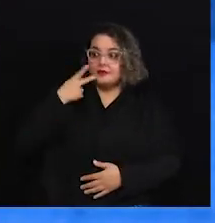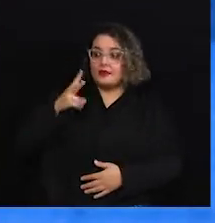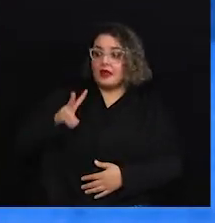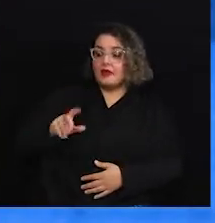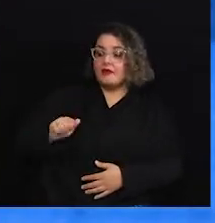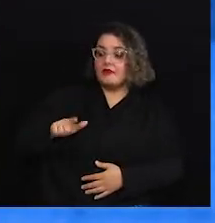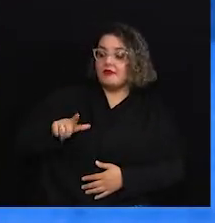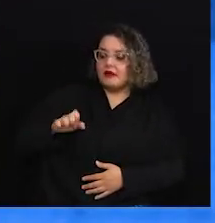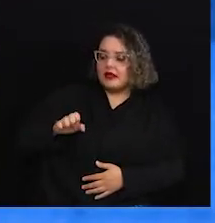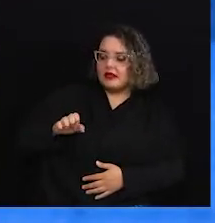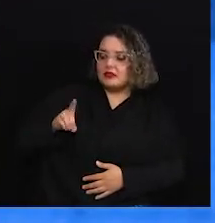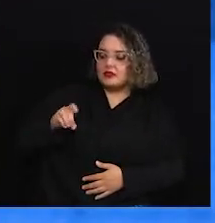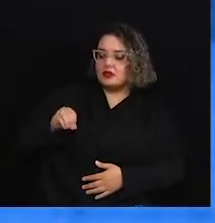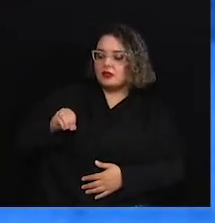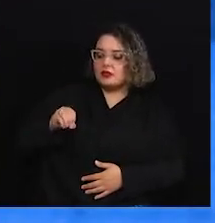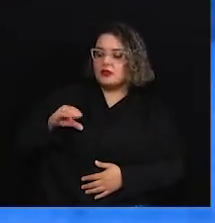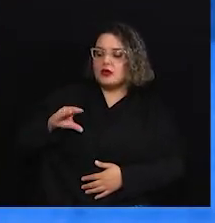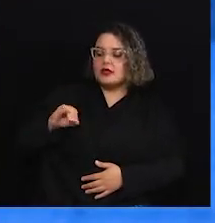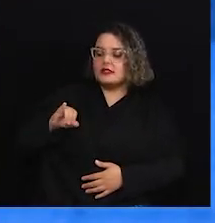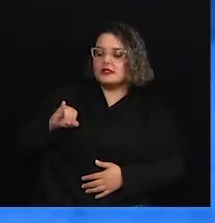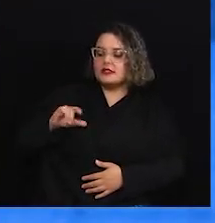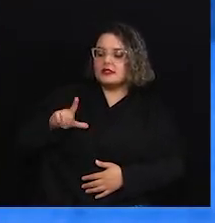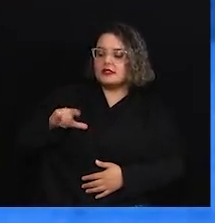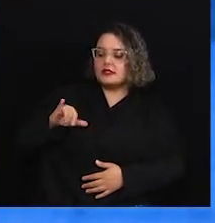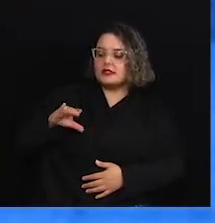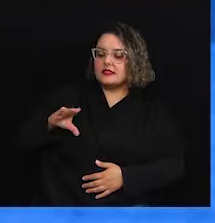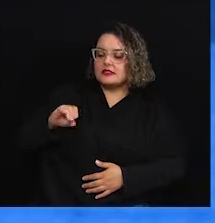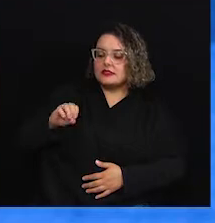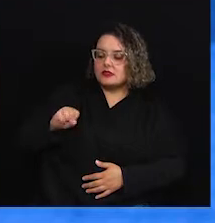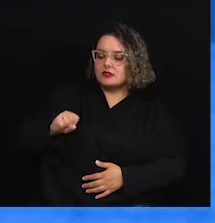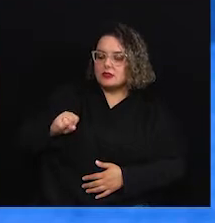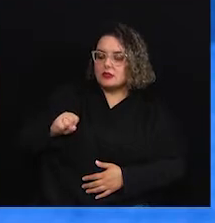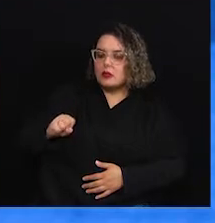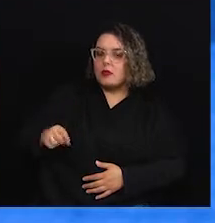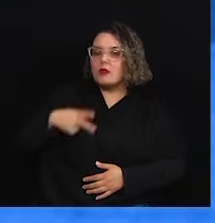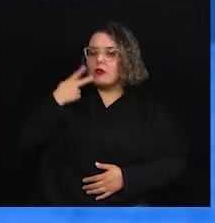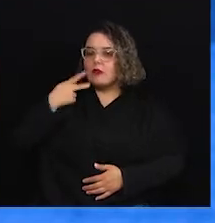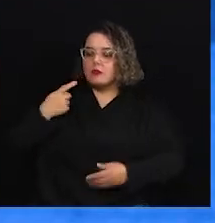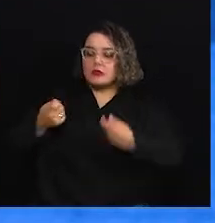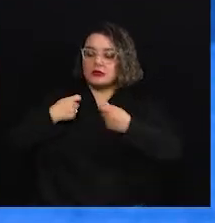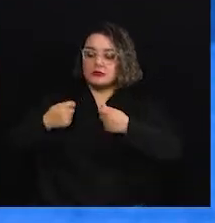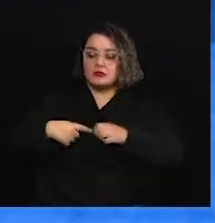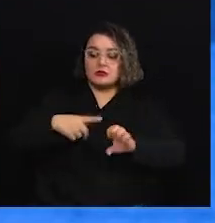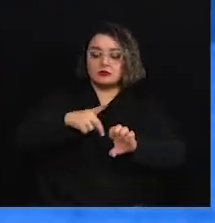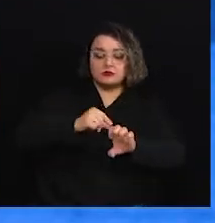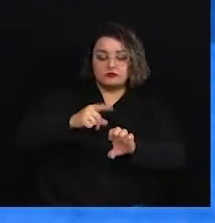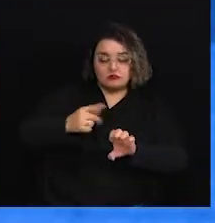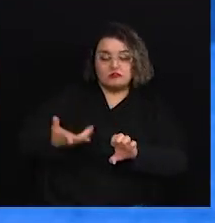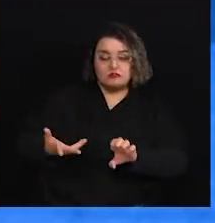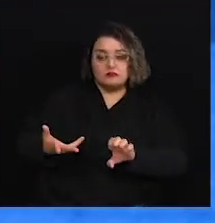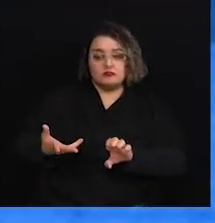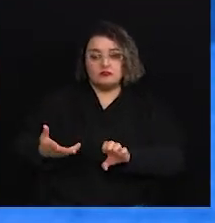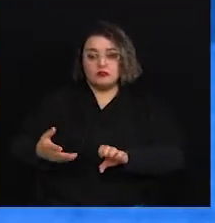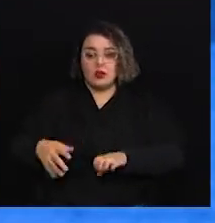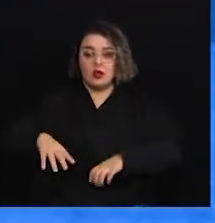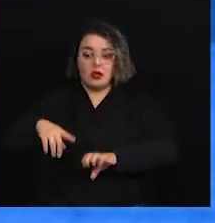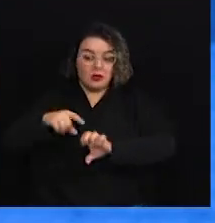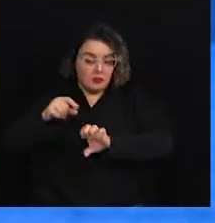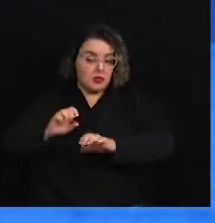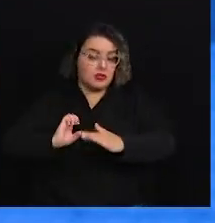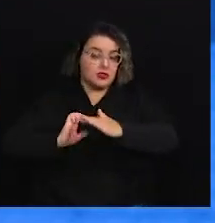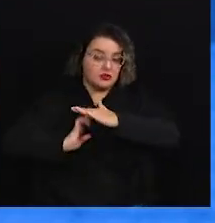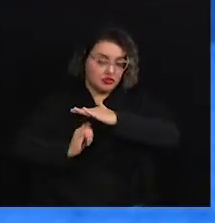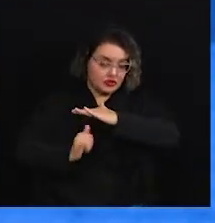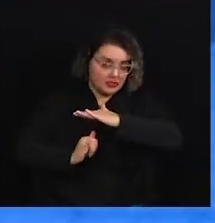do Silício, sempre que a gente entrevista empreendedores, principalmente empreendedores de startups,